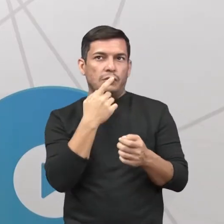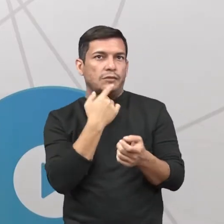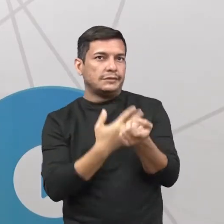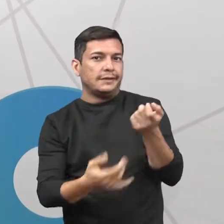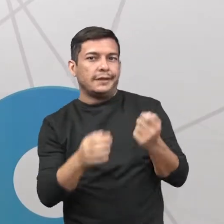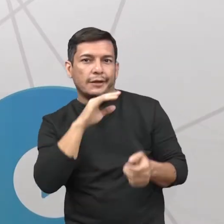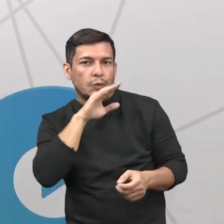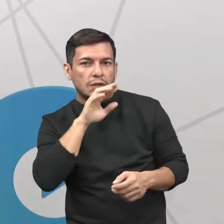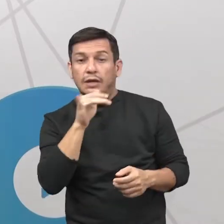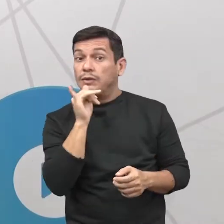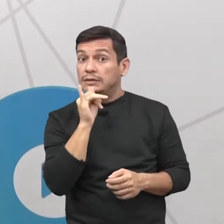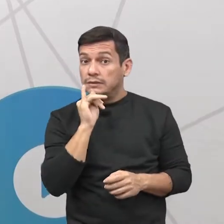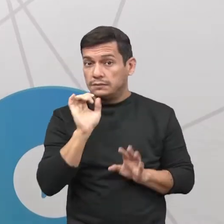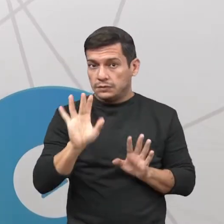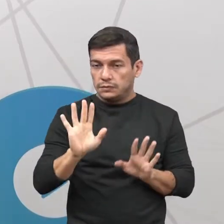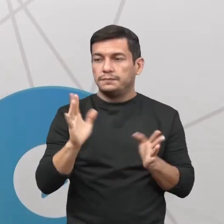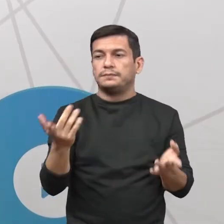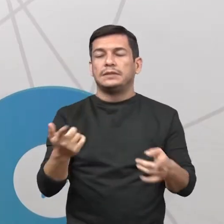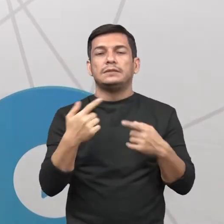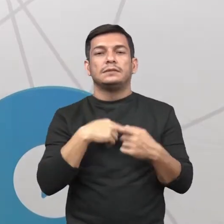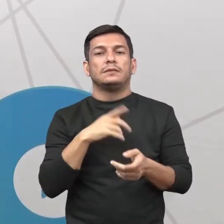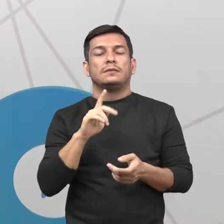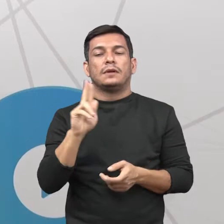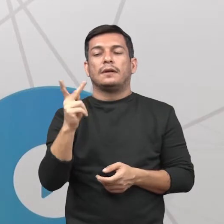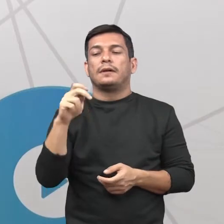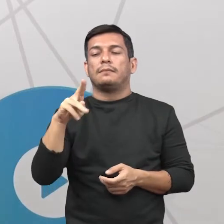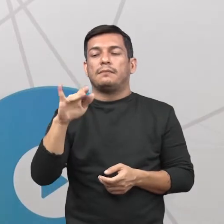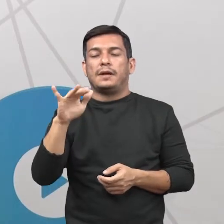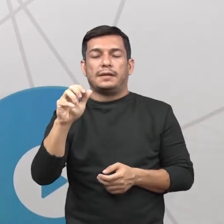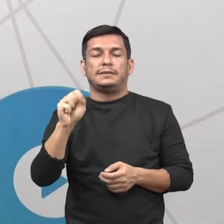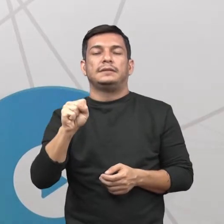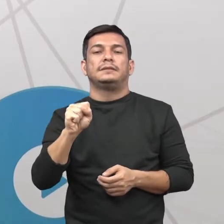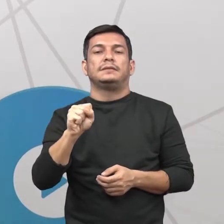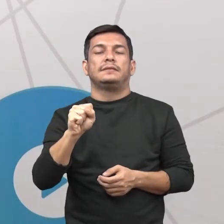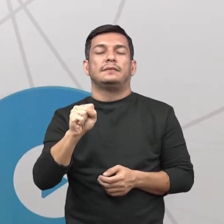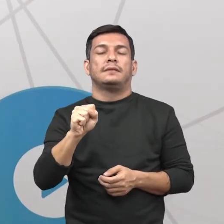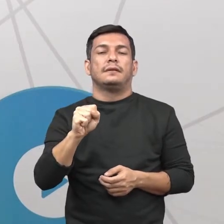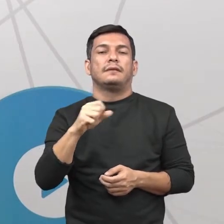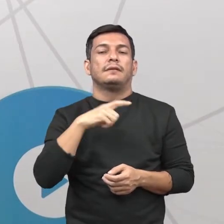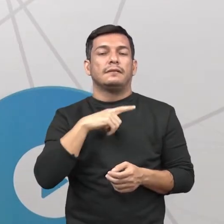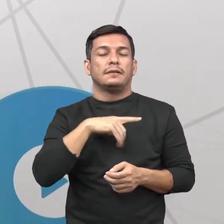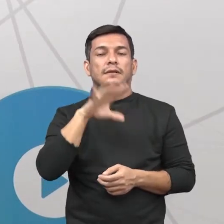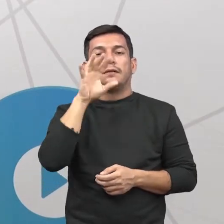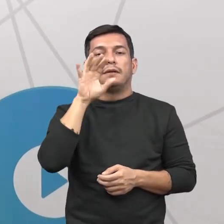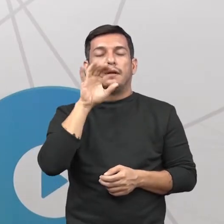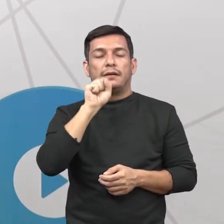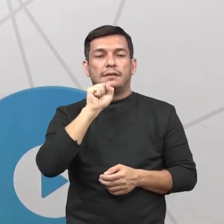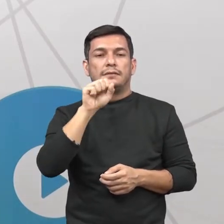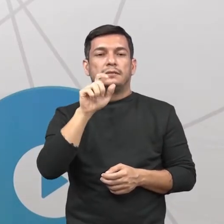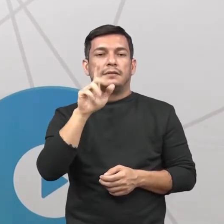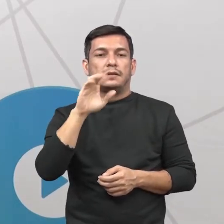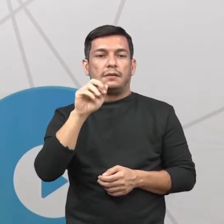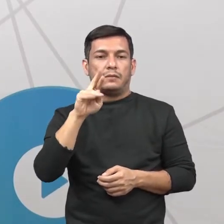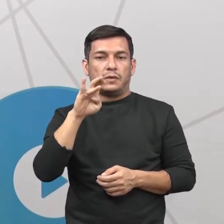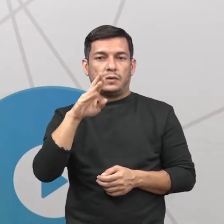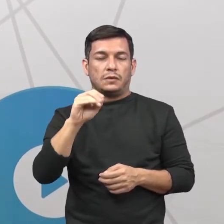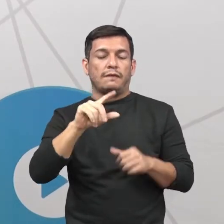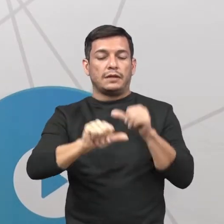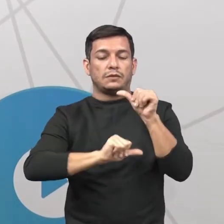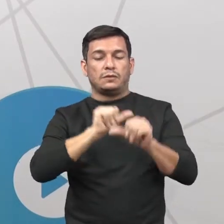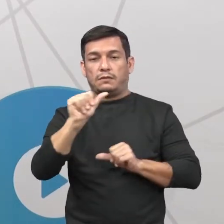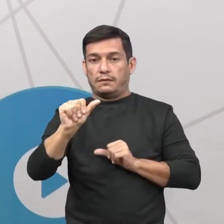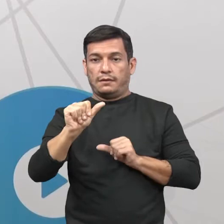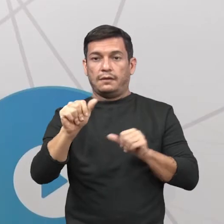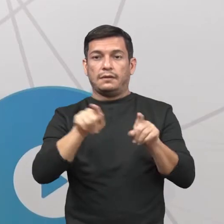exemplo. Então, as nossas hemácias que estão carregadas de gás carbônico vão